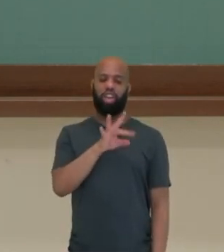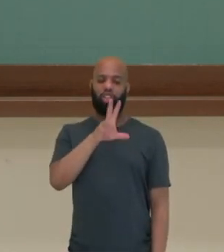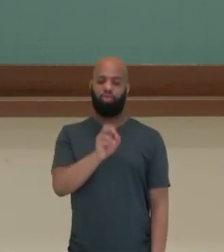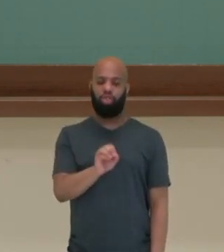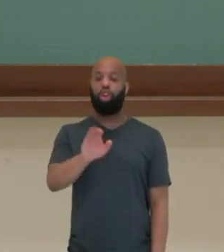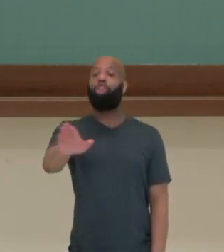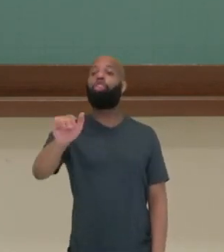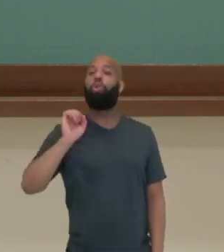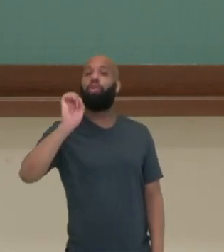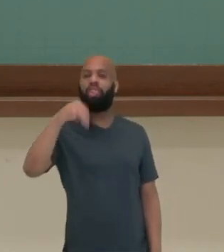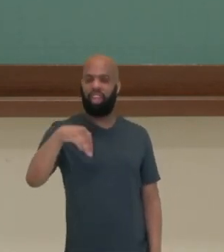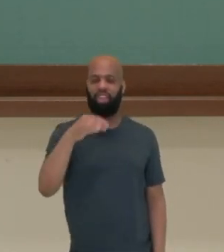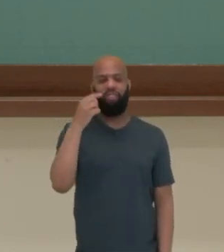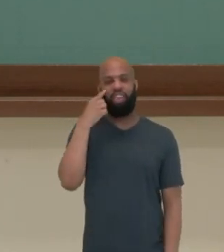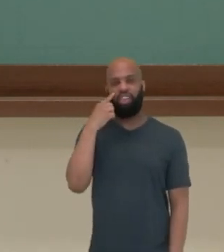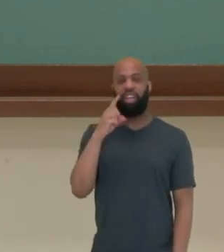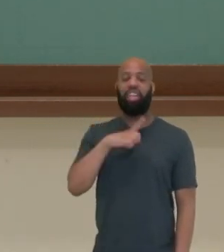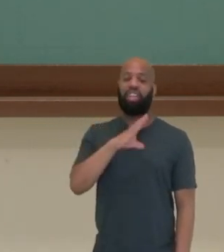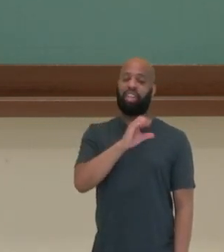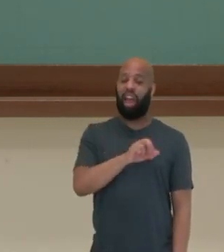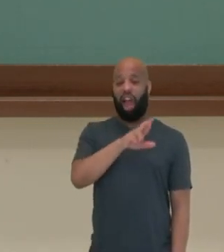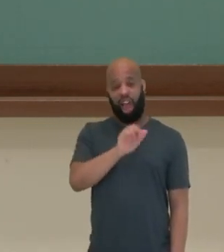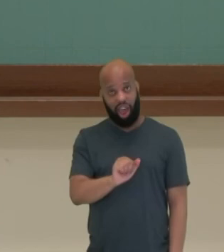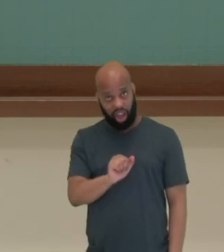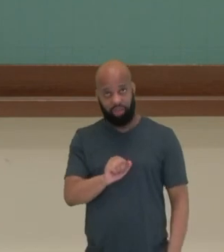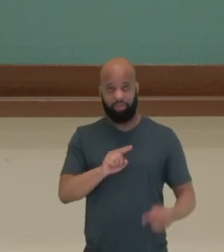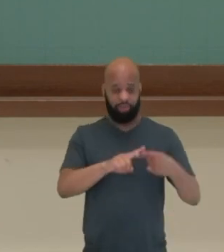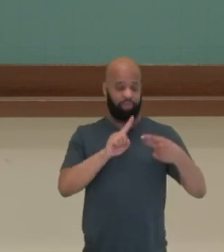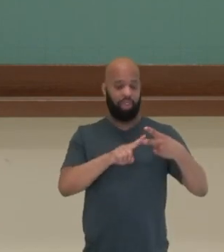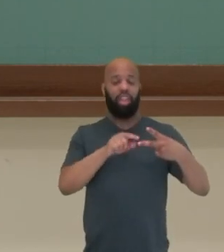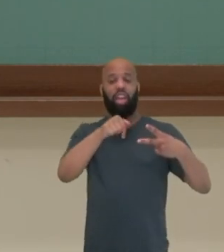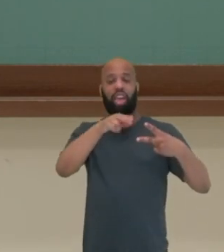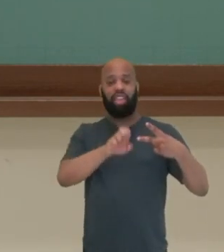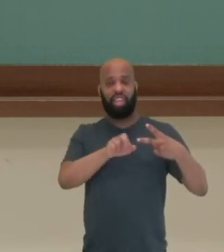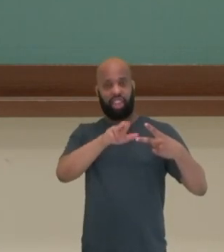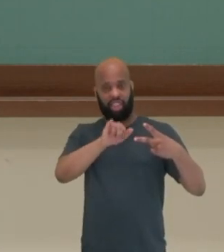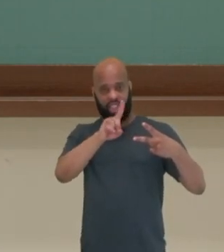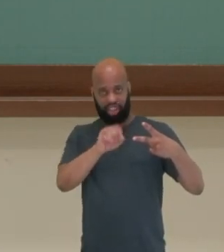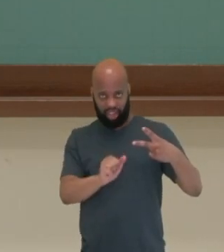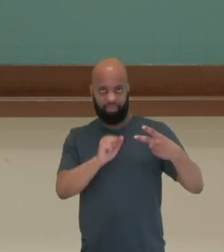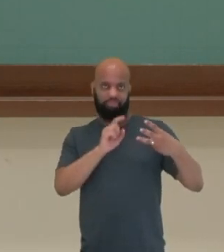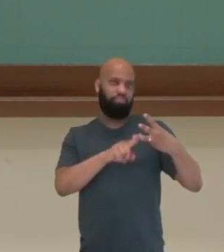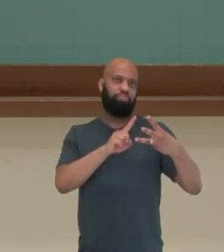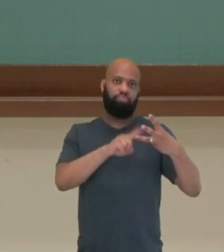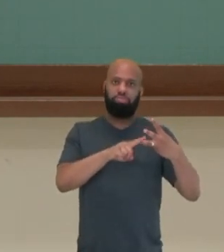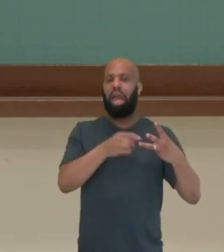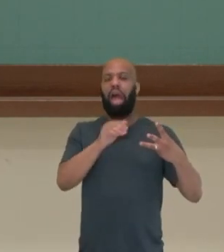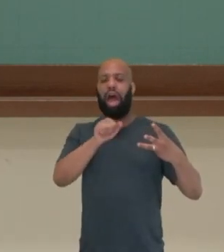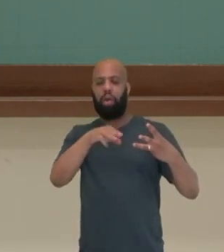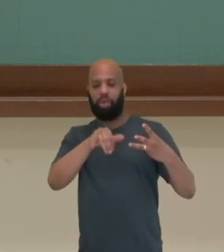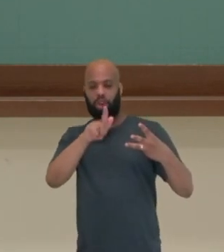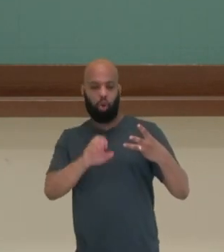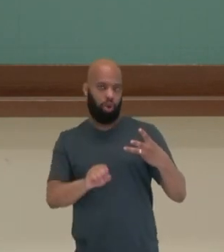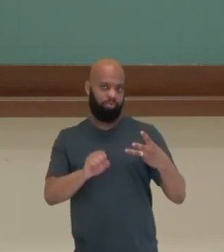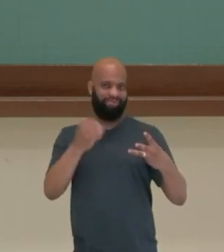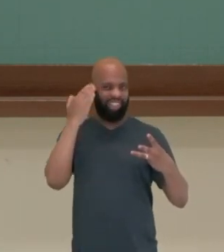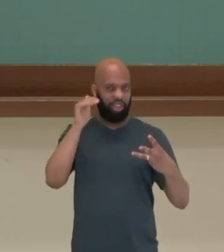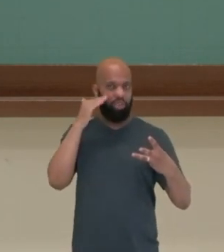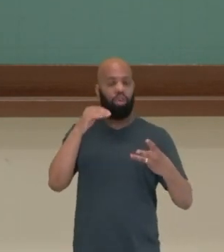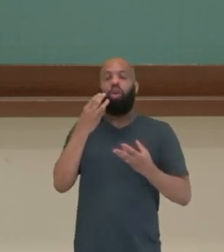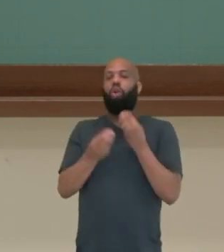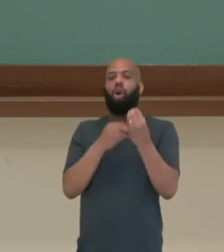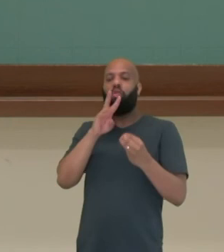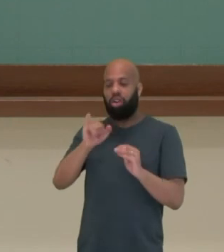vários exemplos de vocativo. Adorável Julieta, querida Julieta. Por vezes o vocativo, como é uma correspondência o